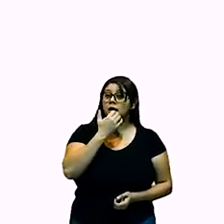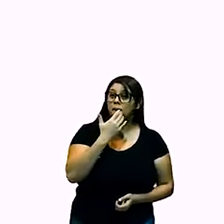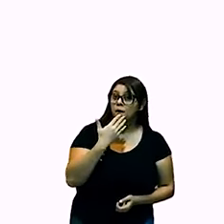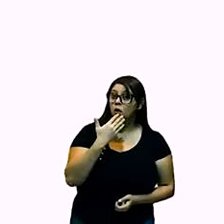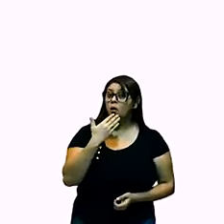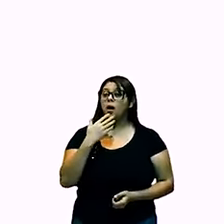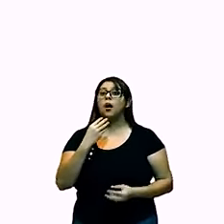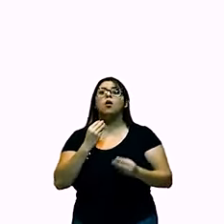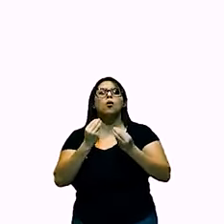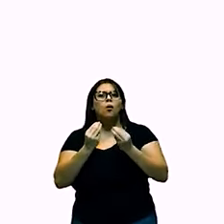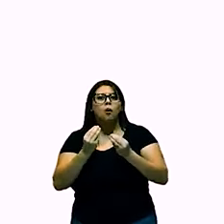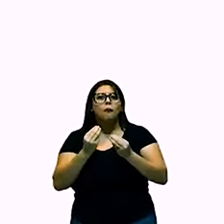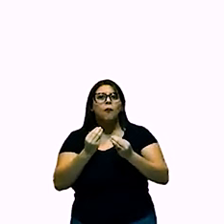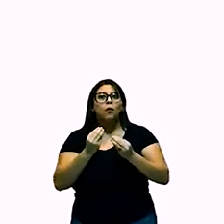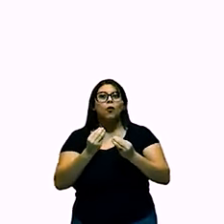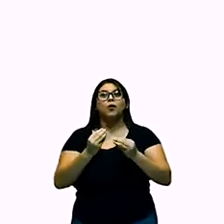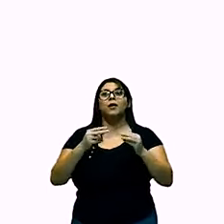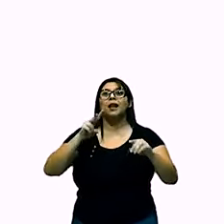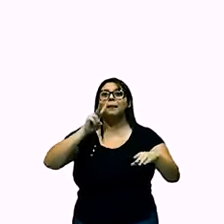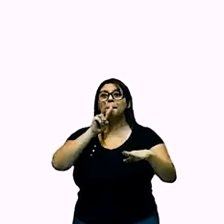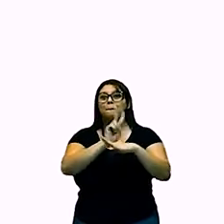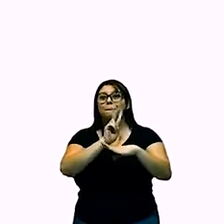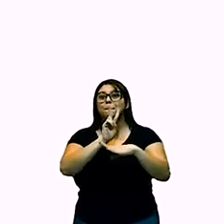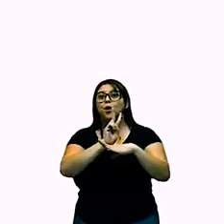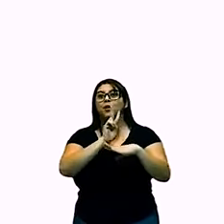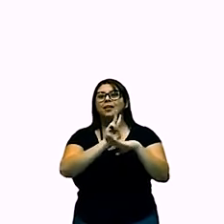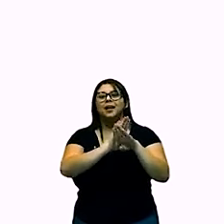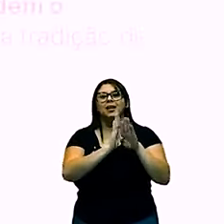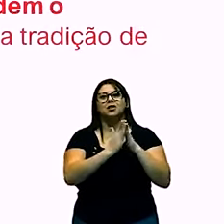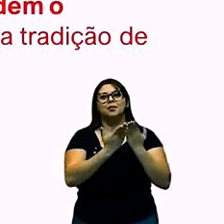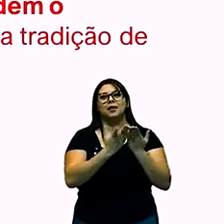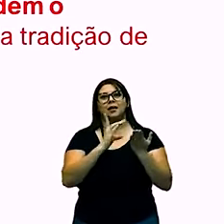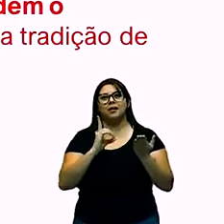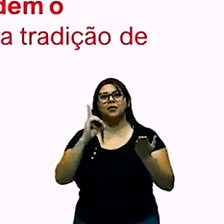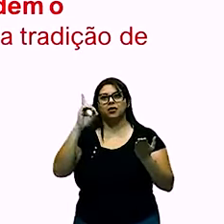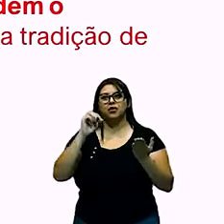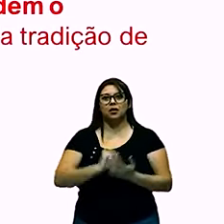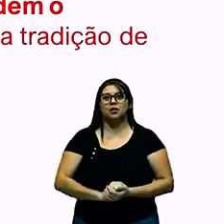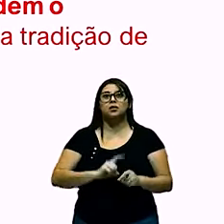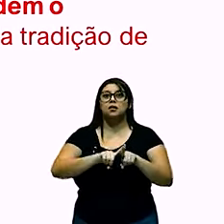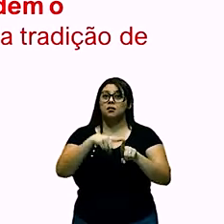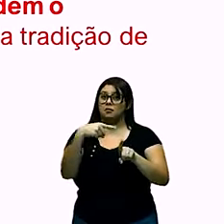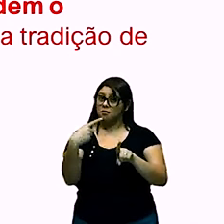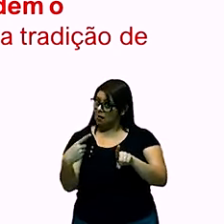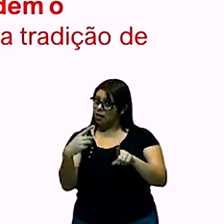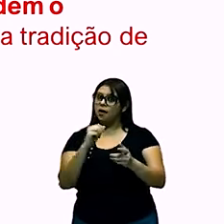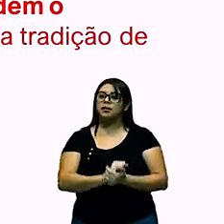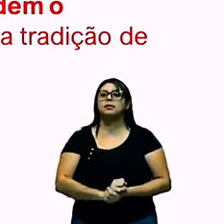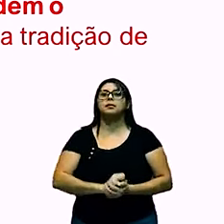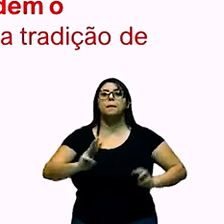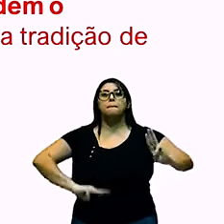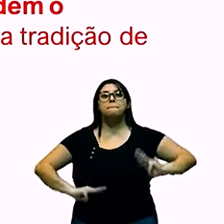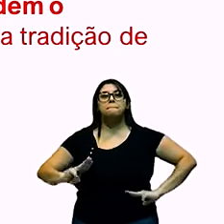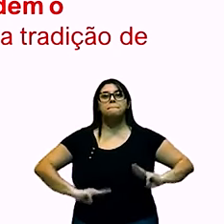guardiã da sagrada palavra do Senhor. Mas pode acontecer, como Jesus disse aos fariseus,